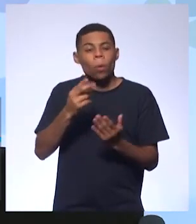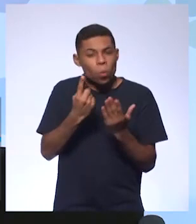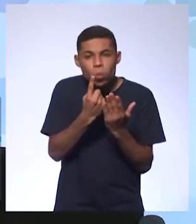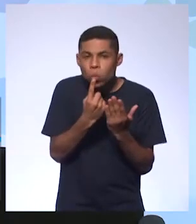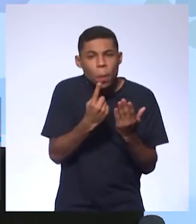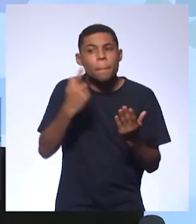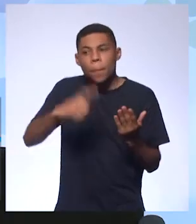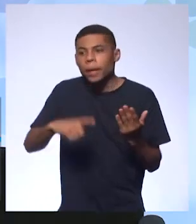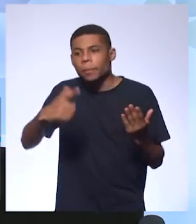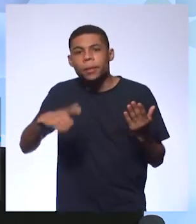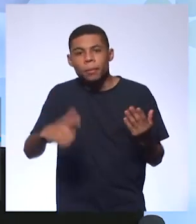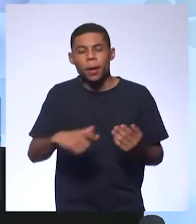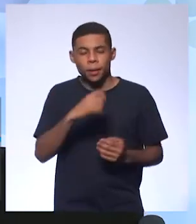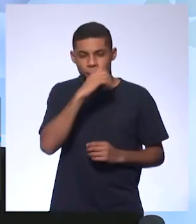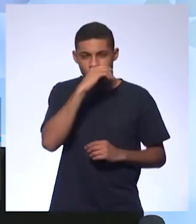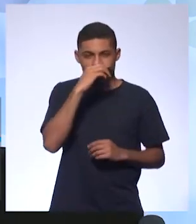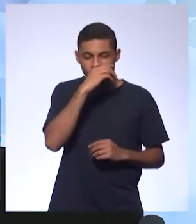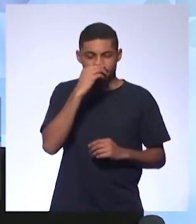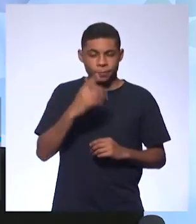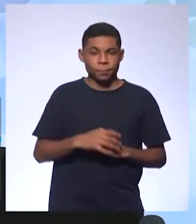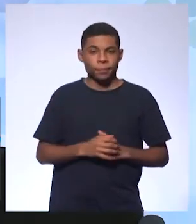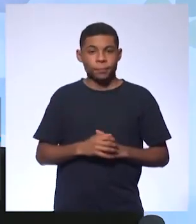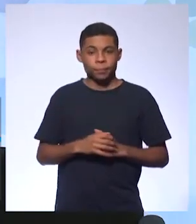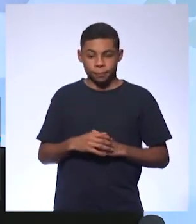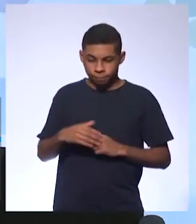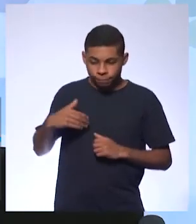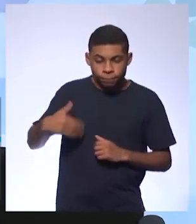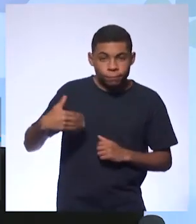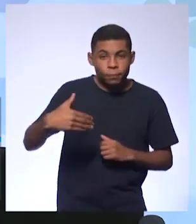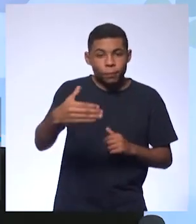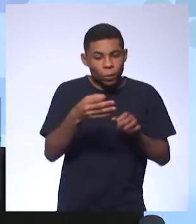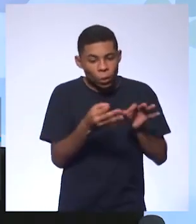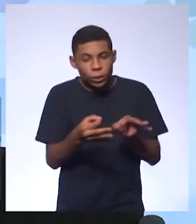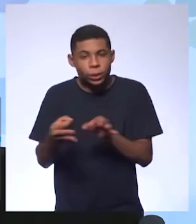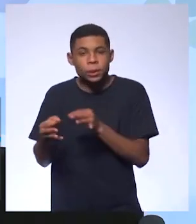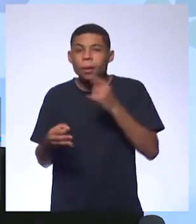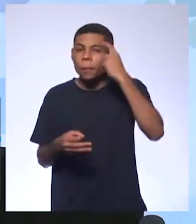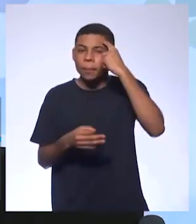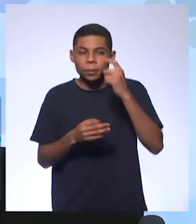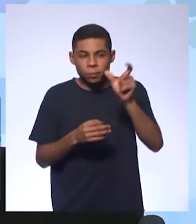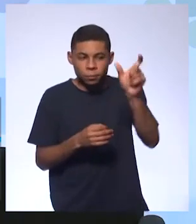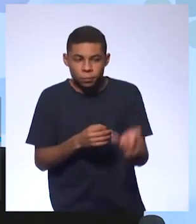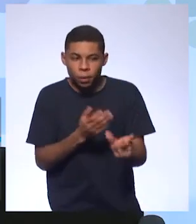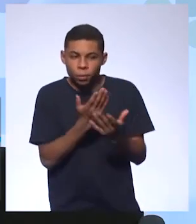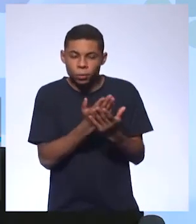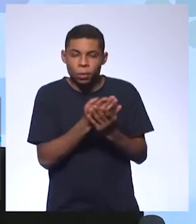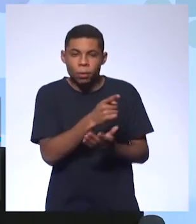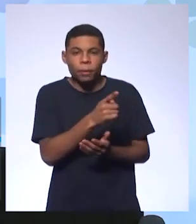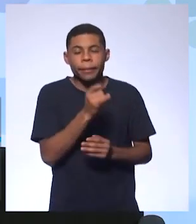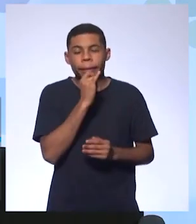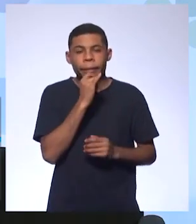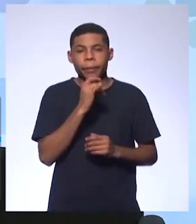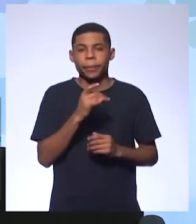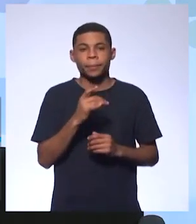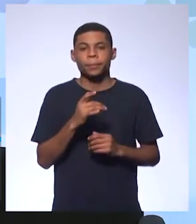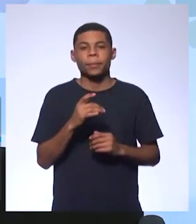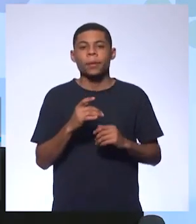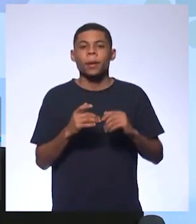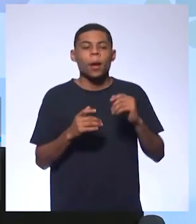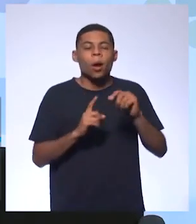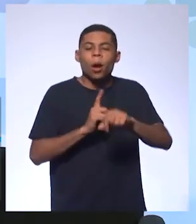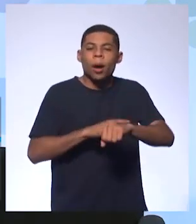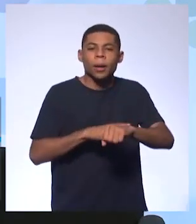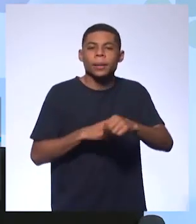livro. A gente cria esse hábito, essa rotina. Né, então, pensando no estudante, por volta das 6,